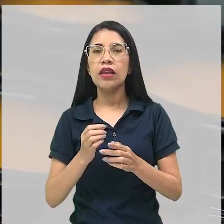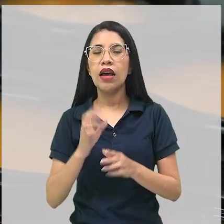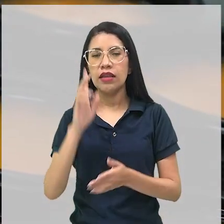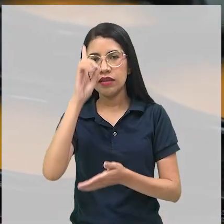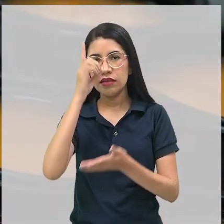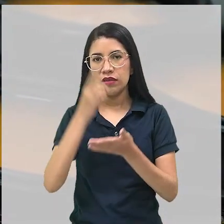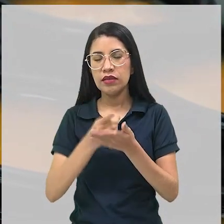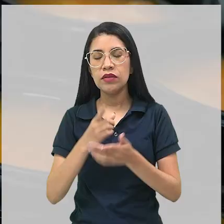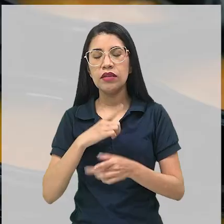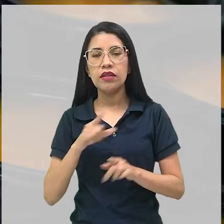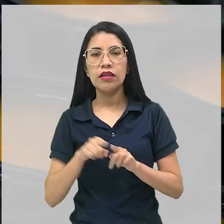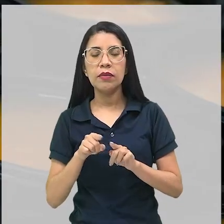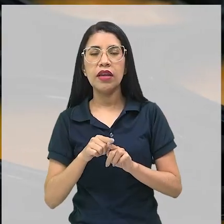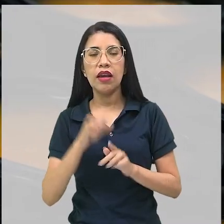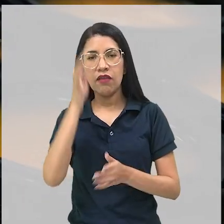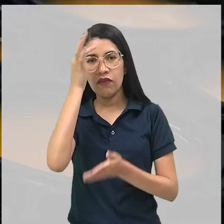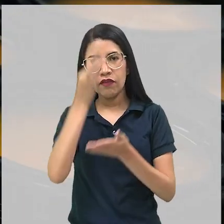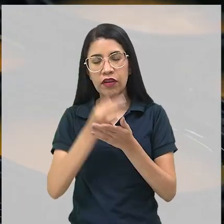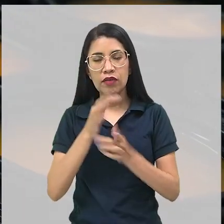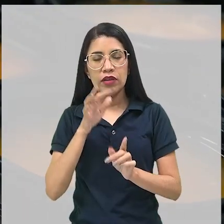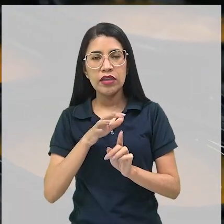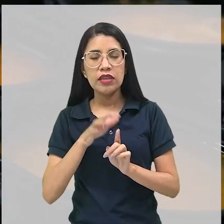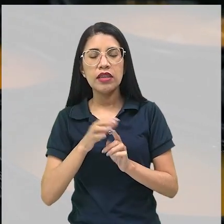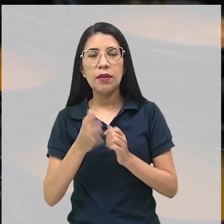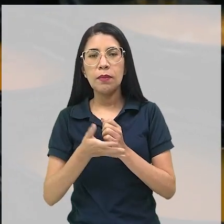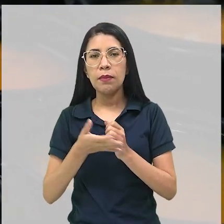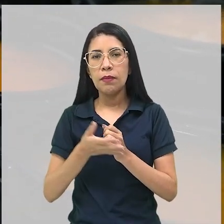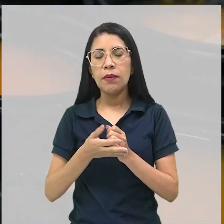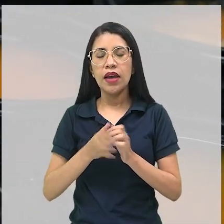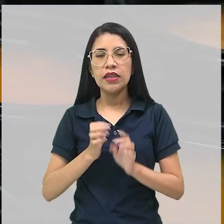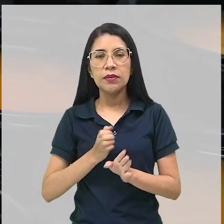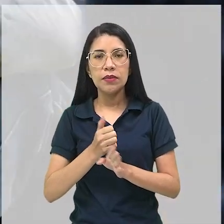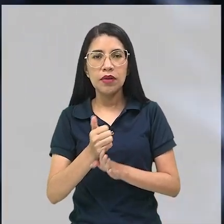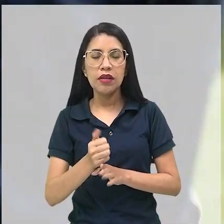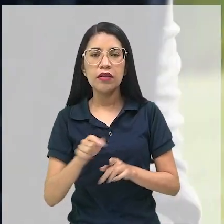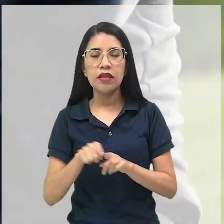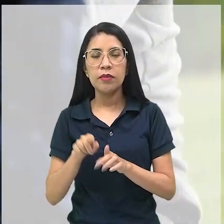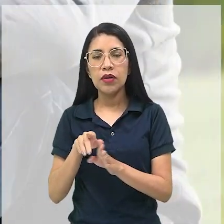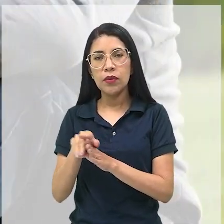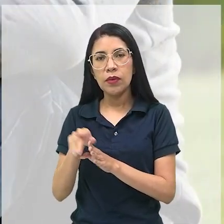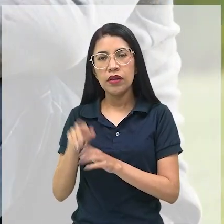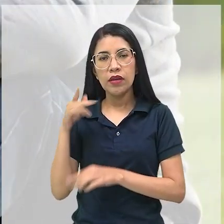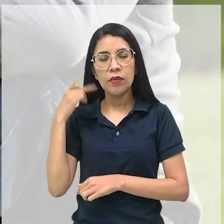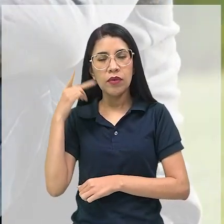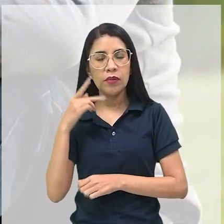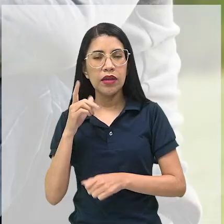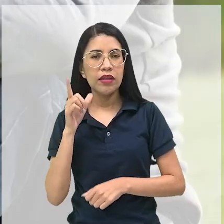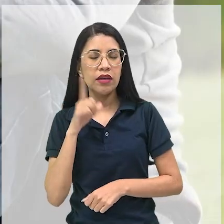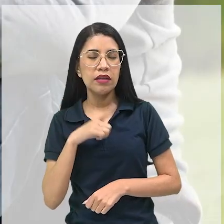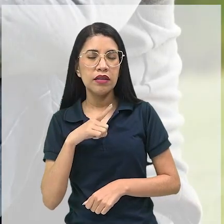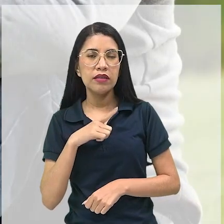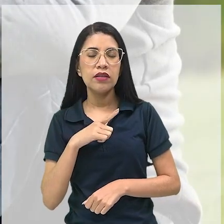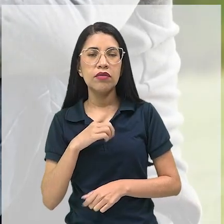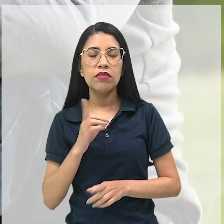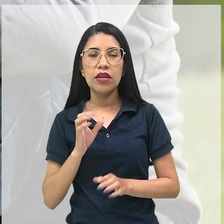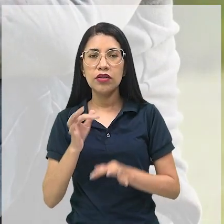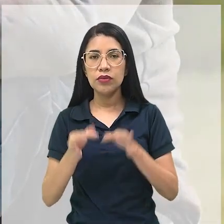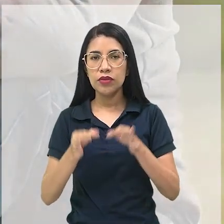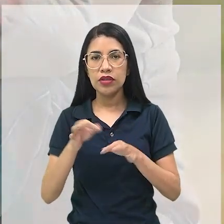fé inspira princípios morais e éticos que orientam decisões políticas em busca da justiça e da igualdade.